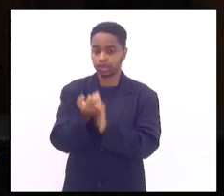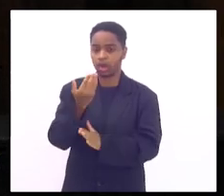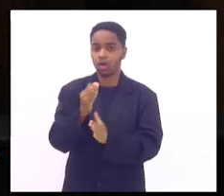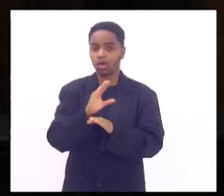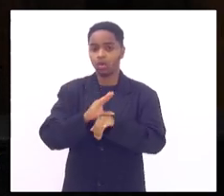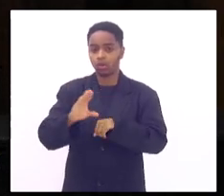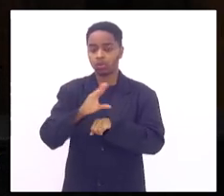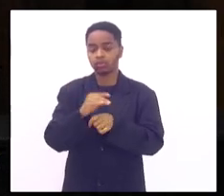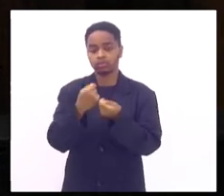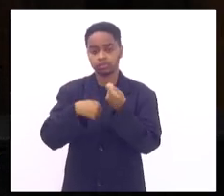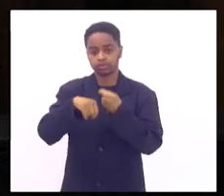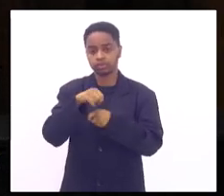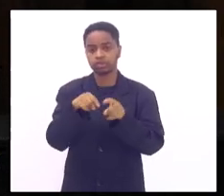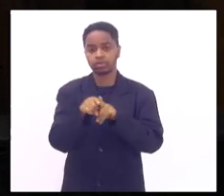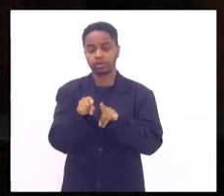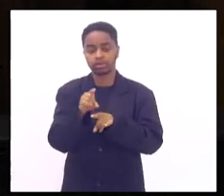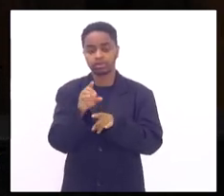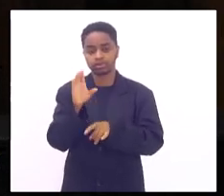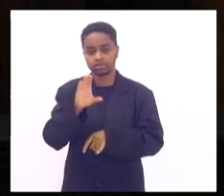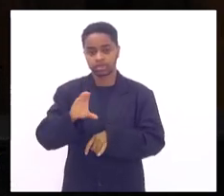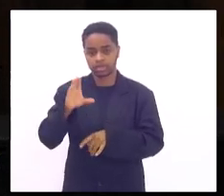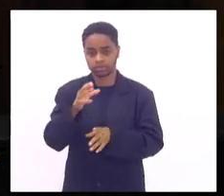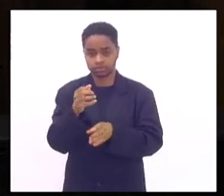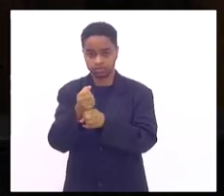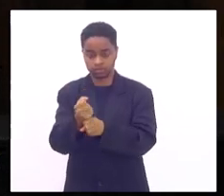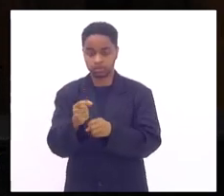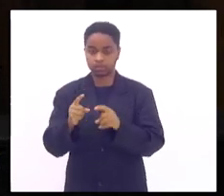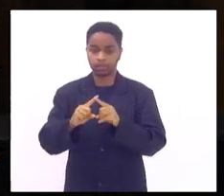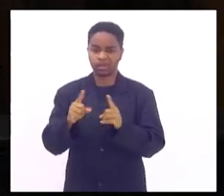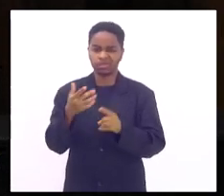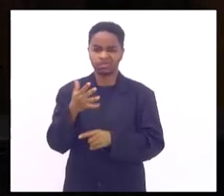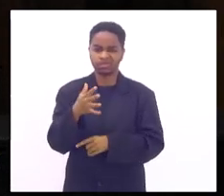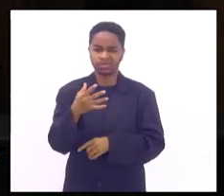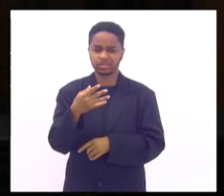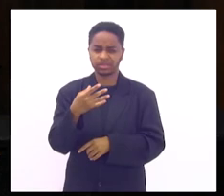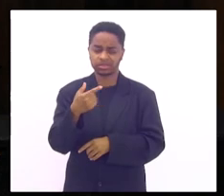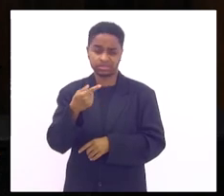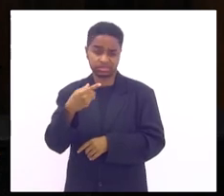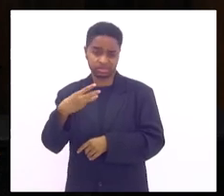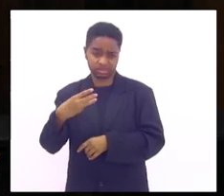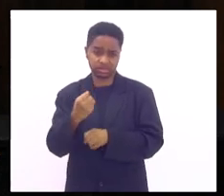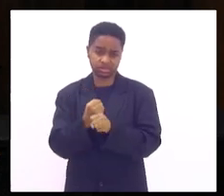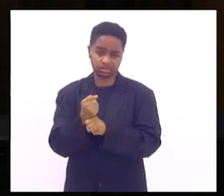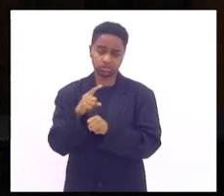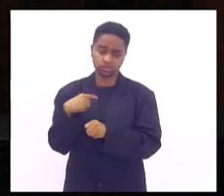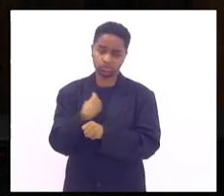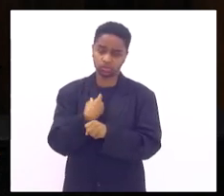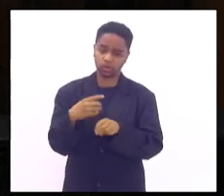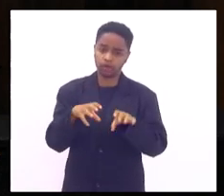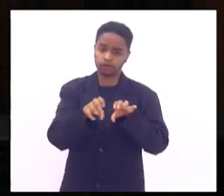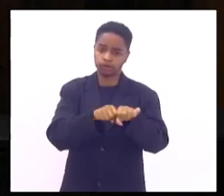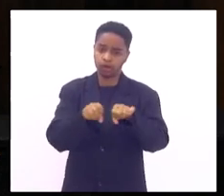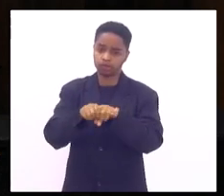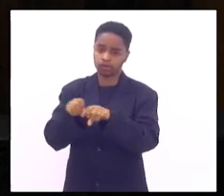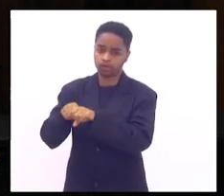curso de ciências contábeis. E nos últimos... Então, há 73 anos a gente vem formando profissionais na área